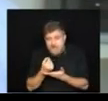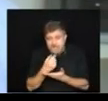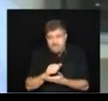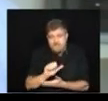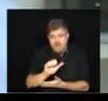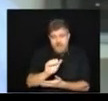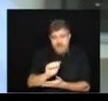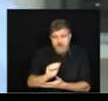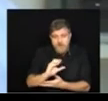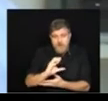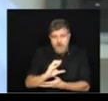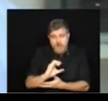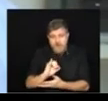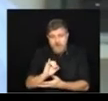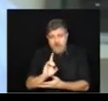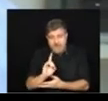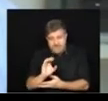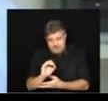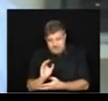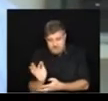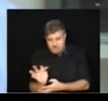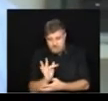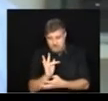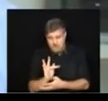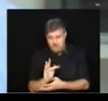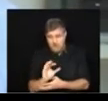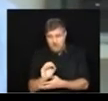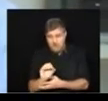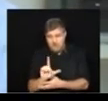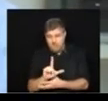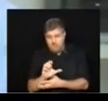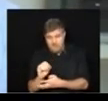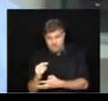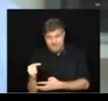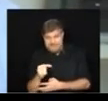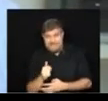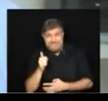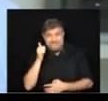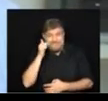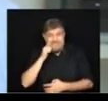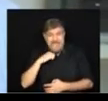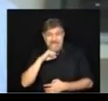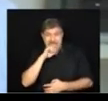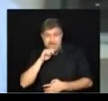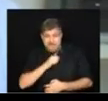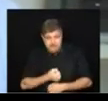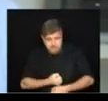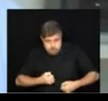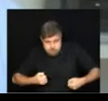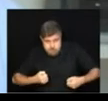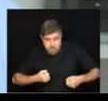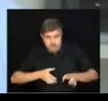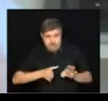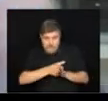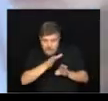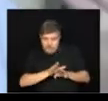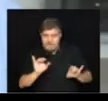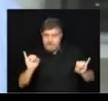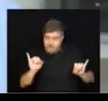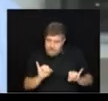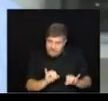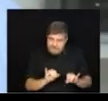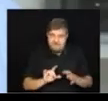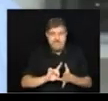obesidade, reduzir um pouco mais, se está subnutrida, ter uma orientação alimentar melhor, para que